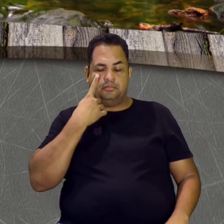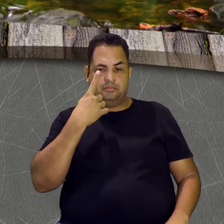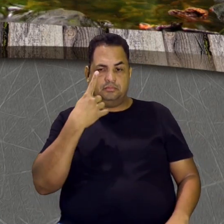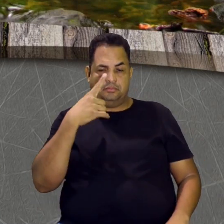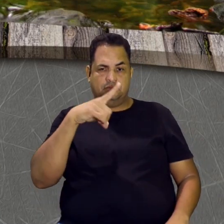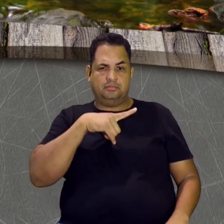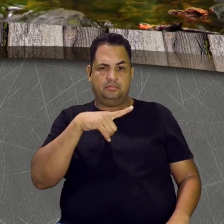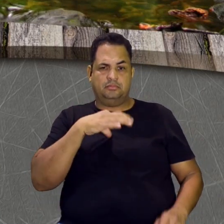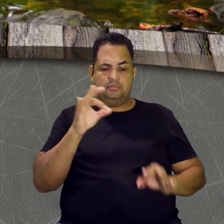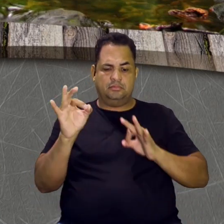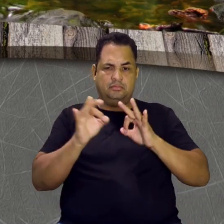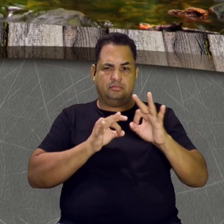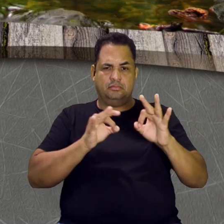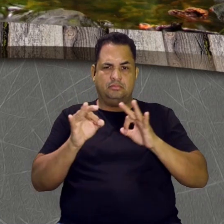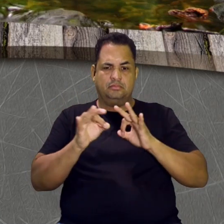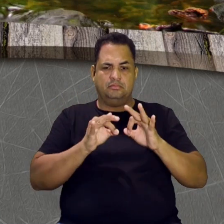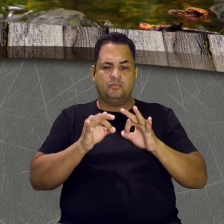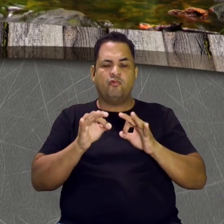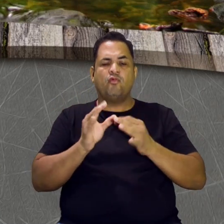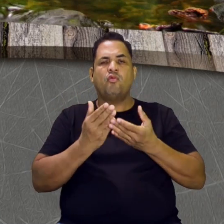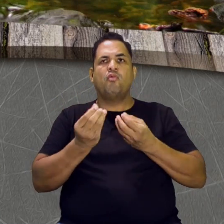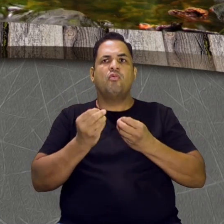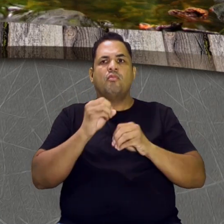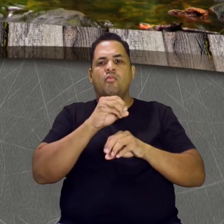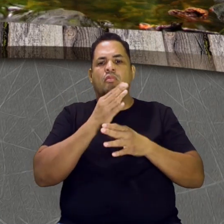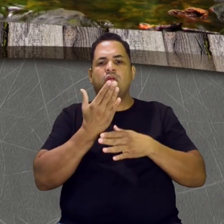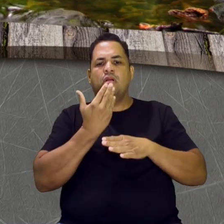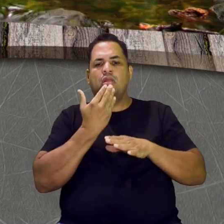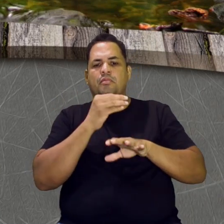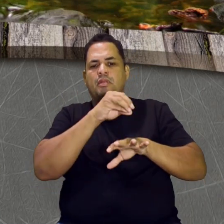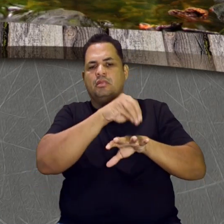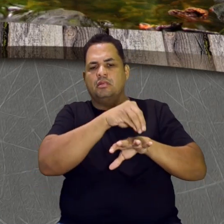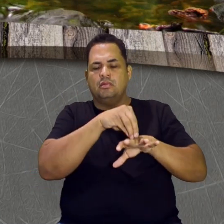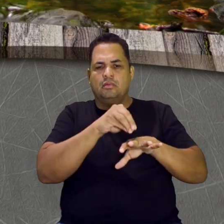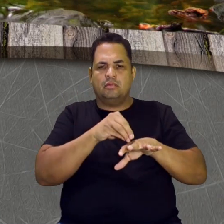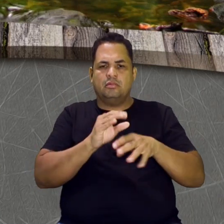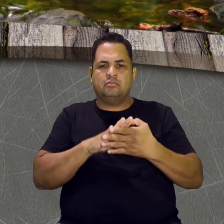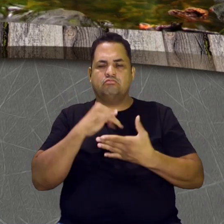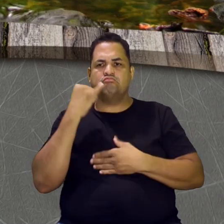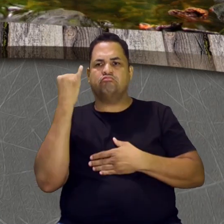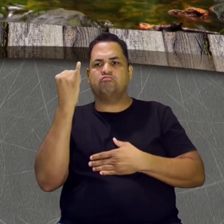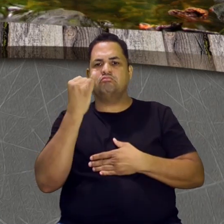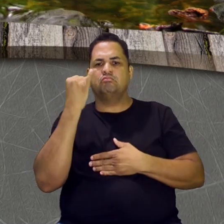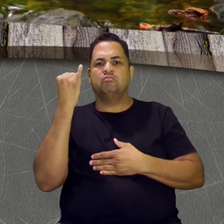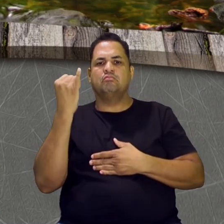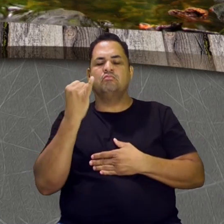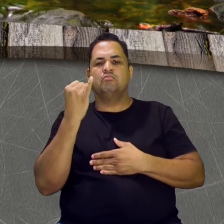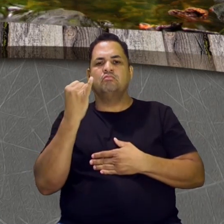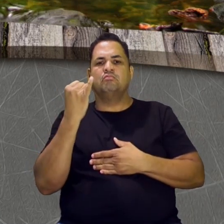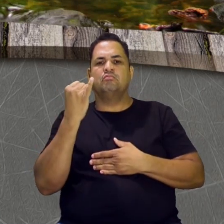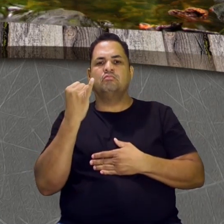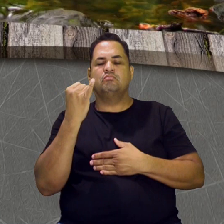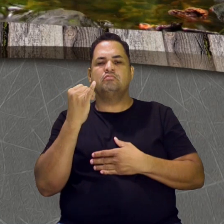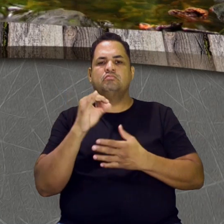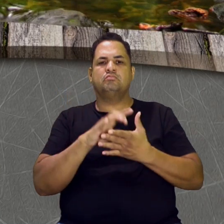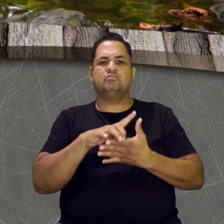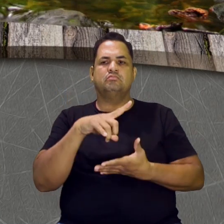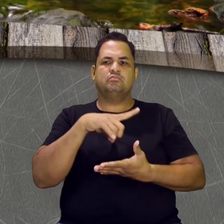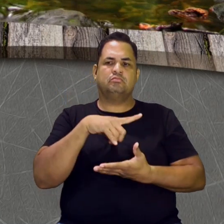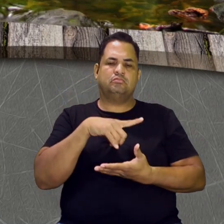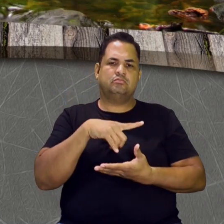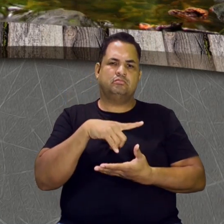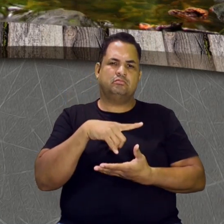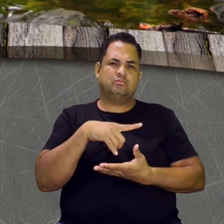que tem a forma de nutrição de cada um desses grupos, que é importante. Há aqueles que